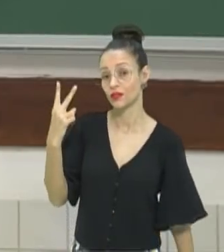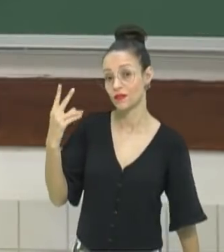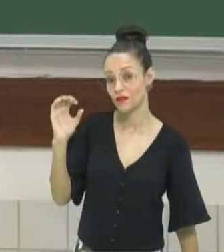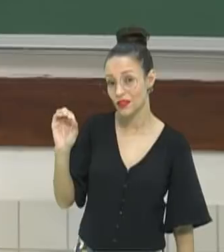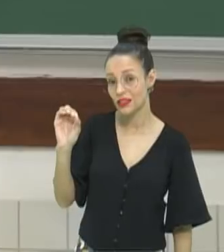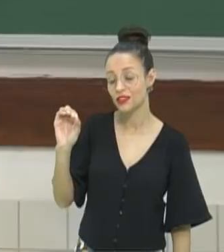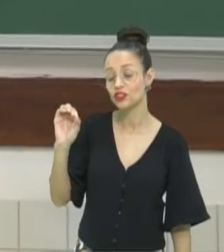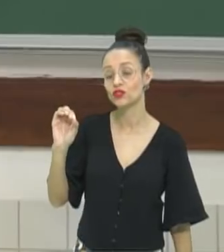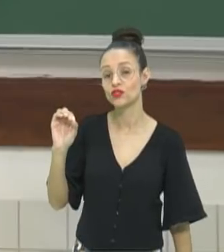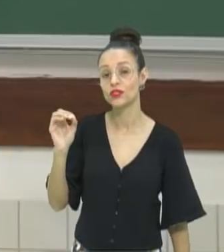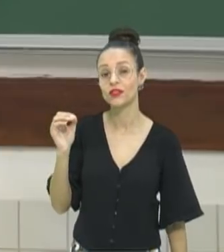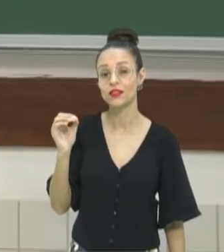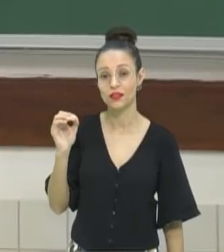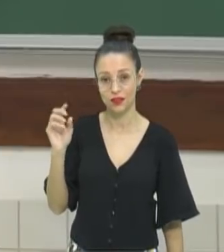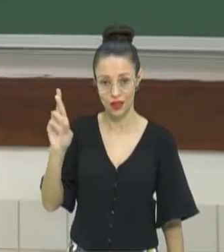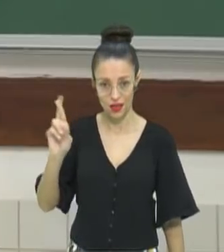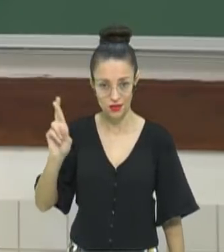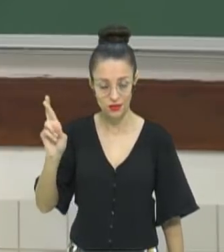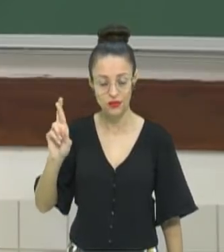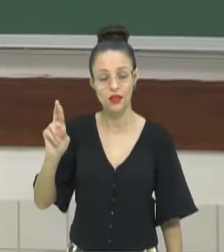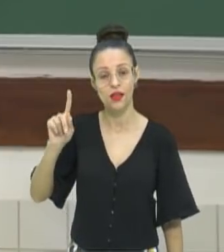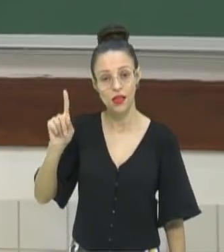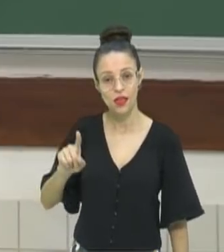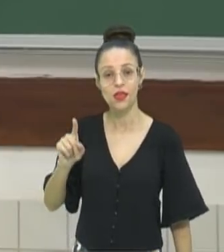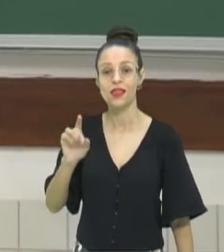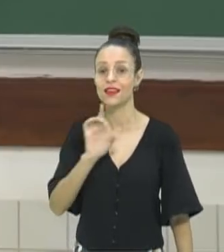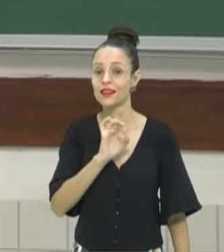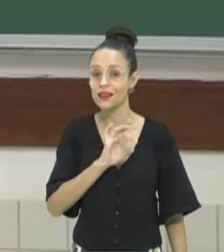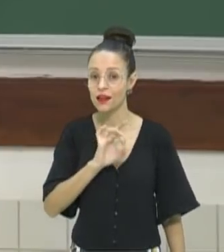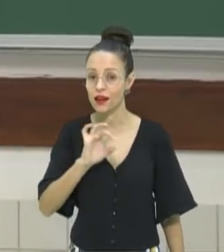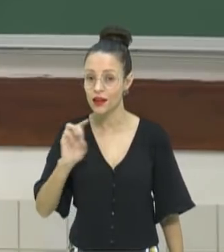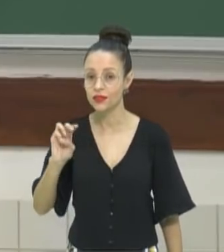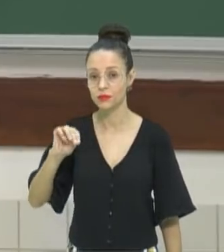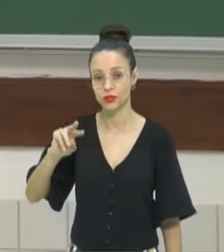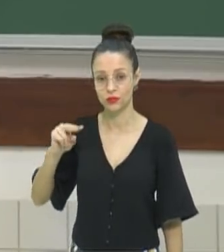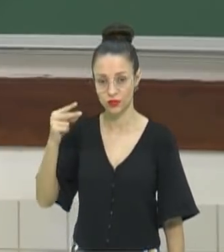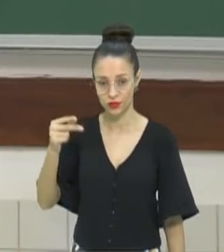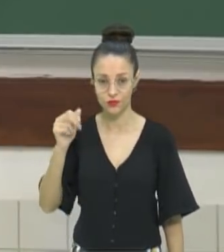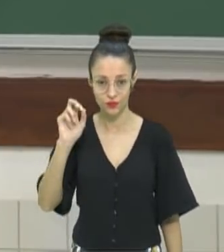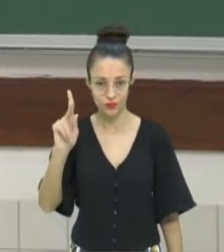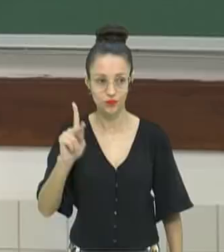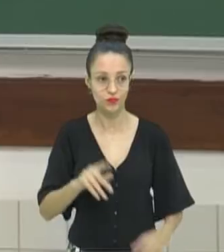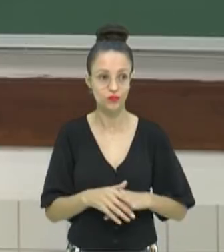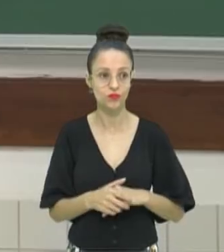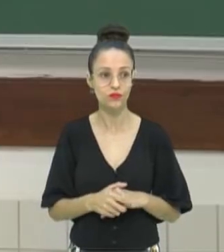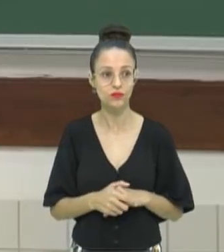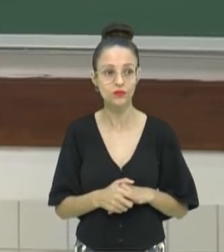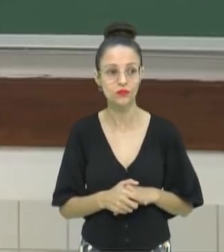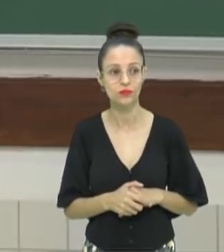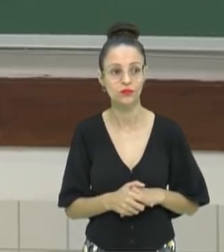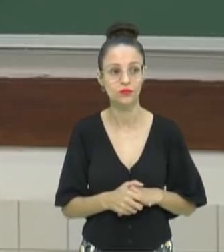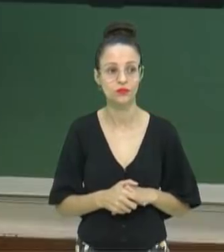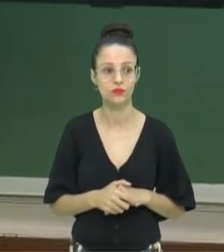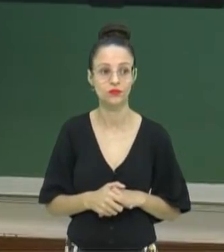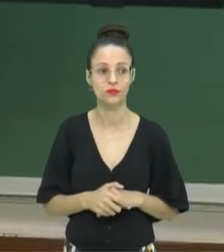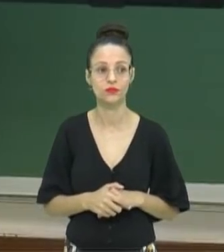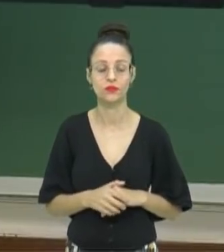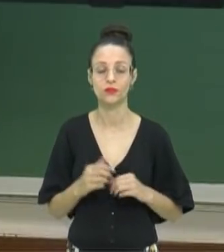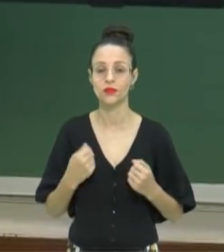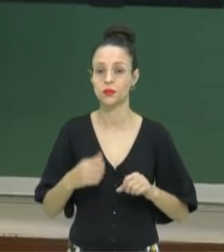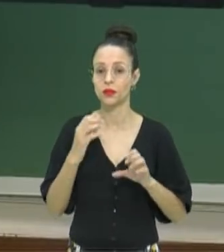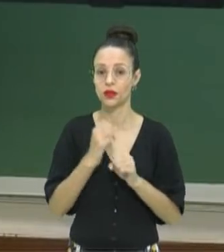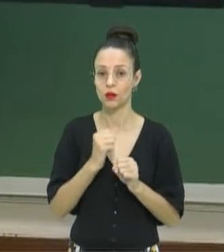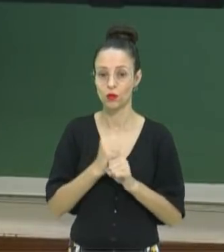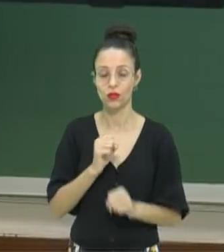é o valor, R$120, é o valor de cada metro quadrado, ok? Então, vamos lá. Eu preciso calcular a área